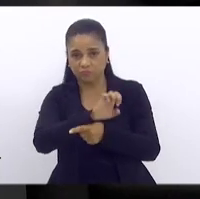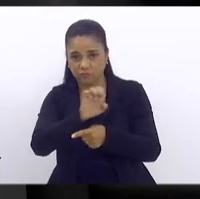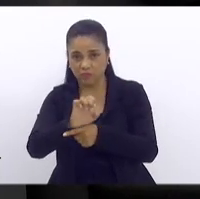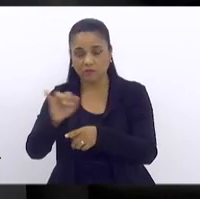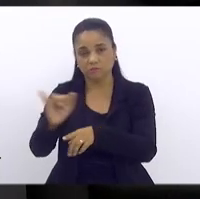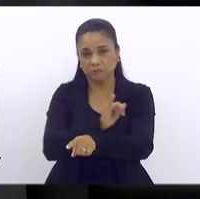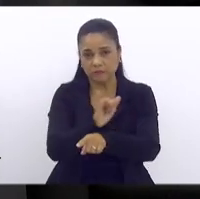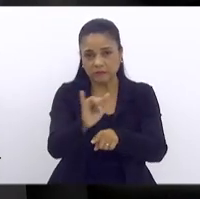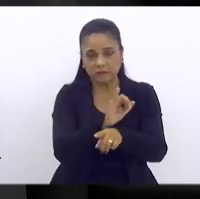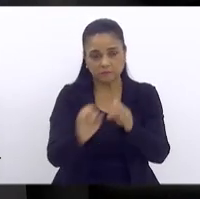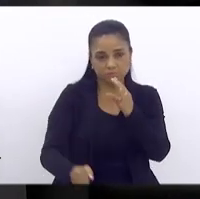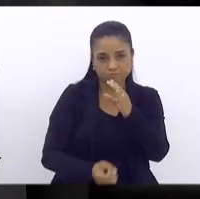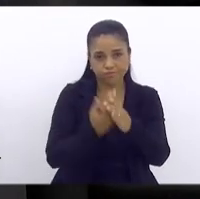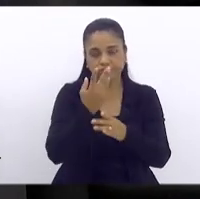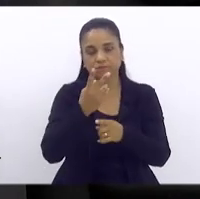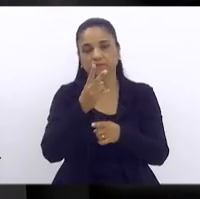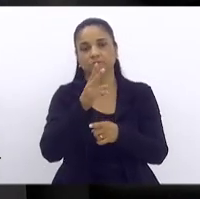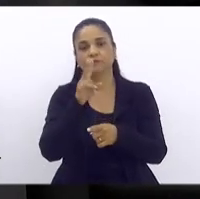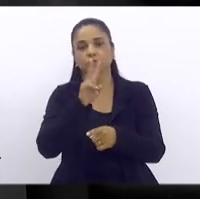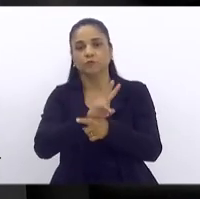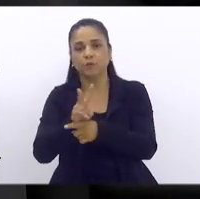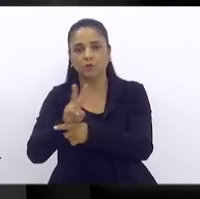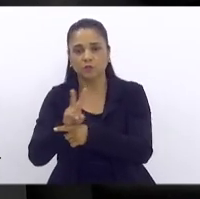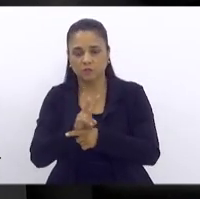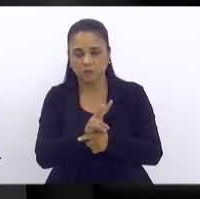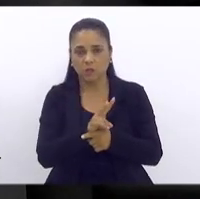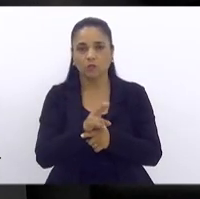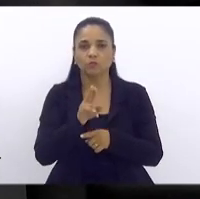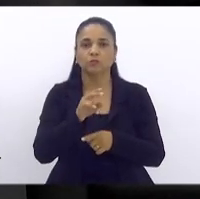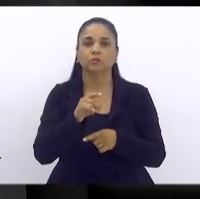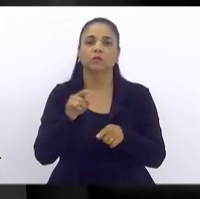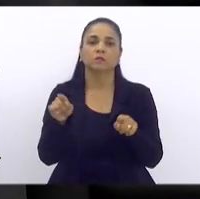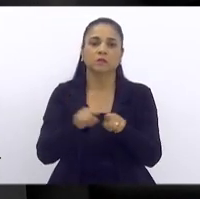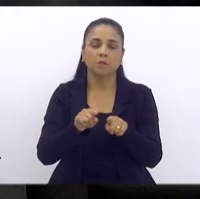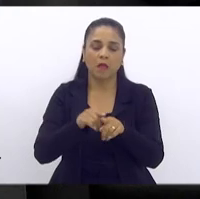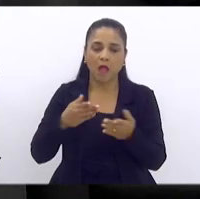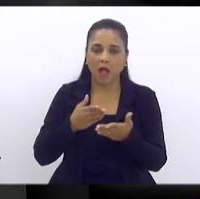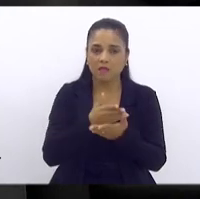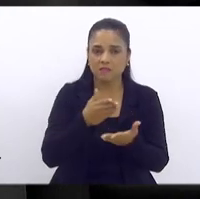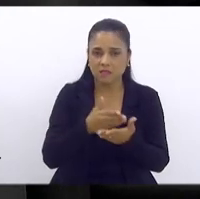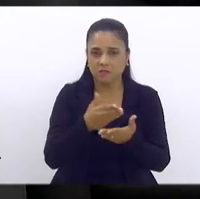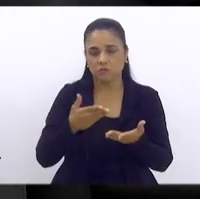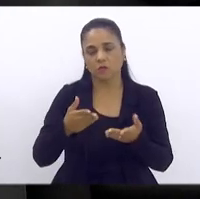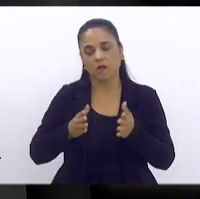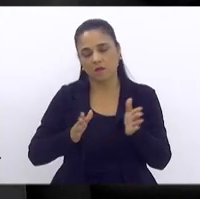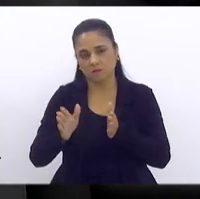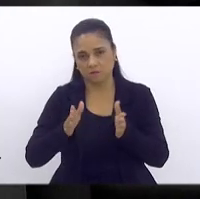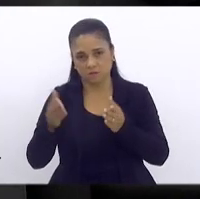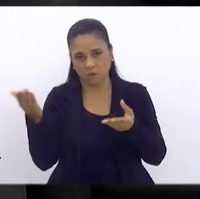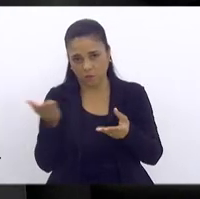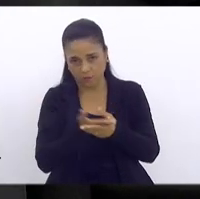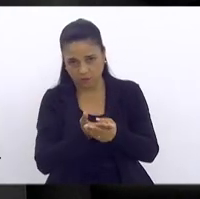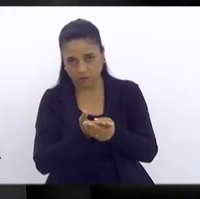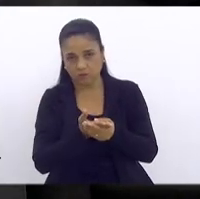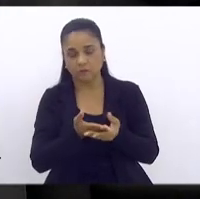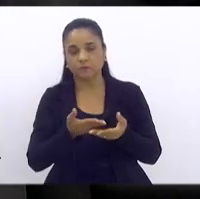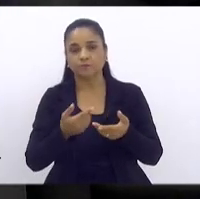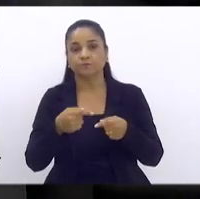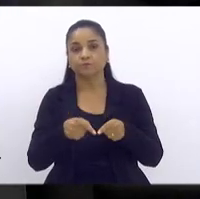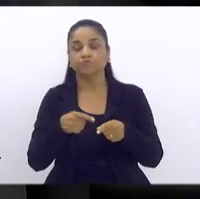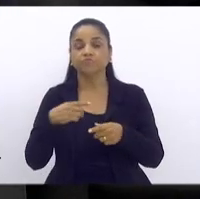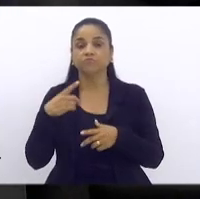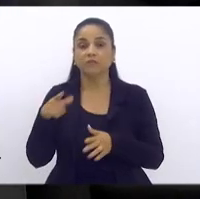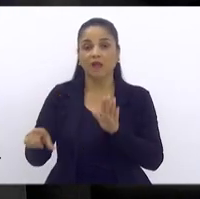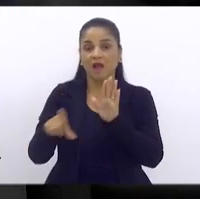eficazes de proteção, juízo oportuno e efetivo acesso a tais processos, né? E a Lei Maria da Penha ela veio tardia,